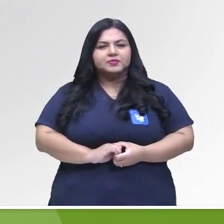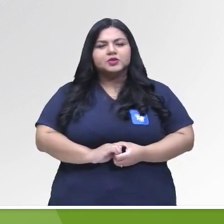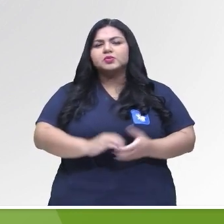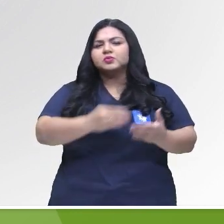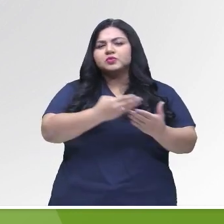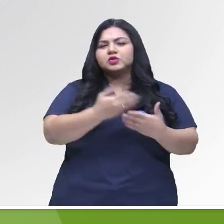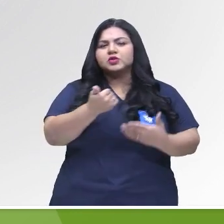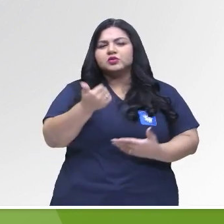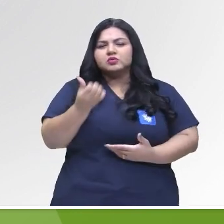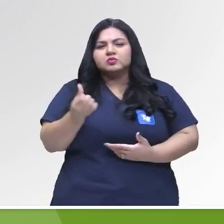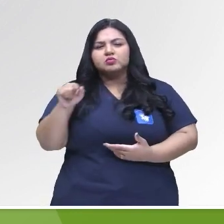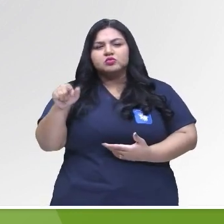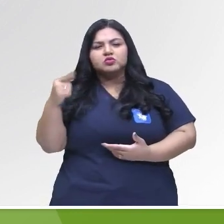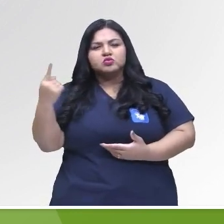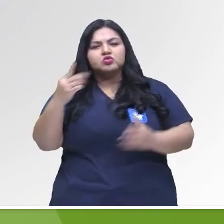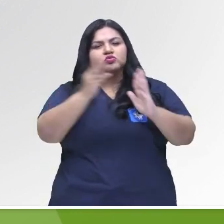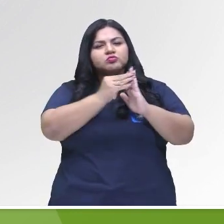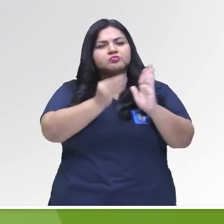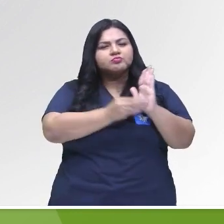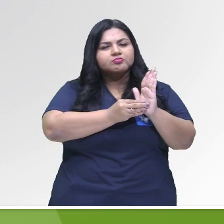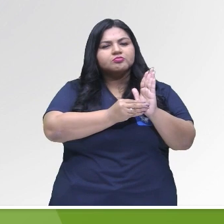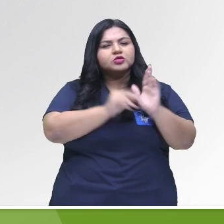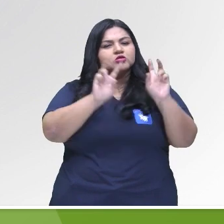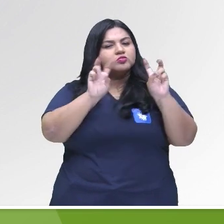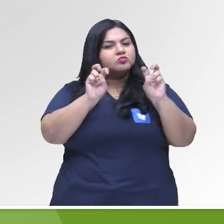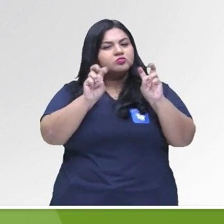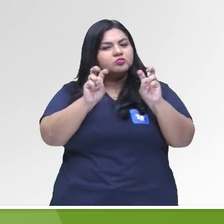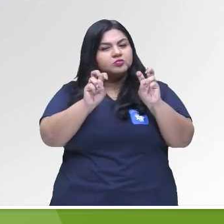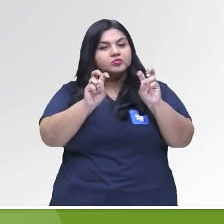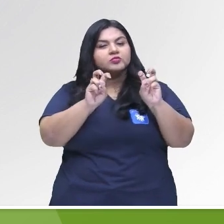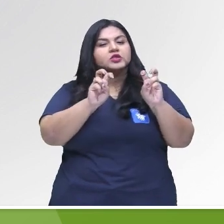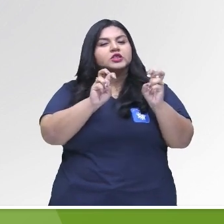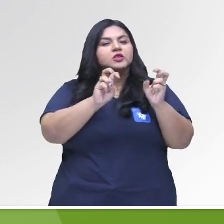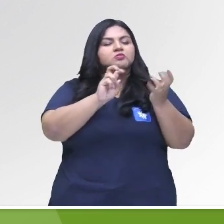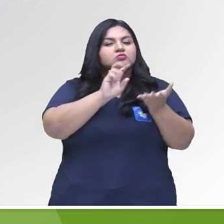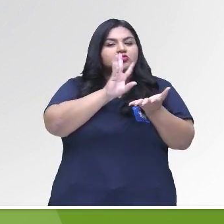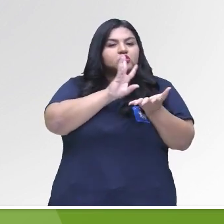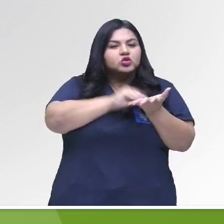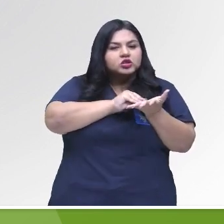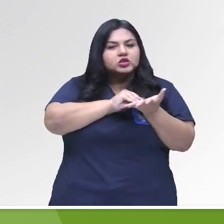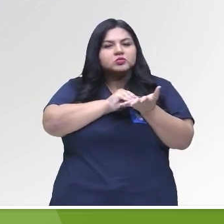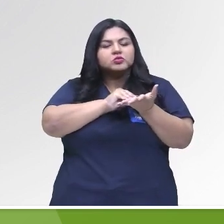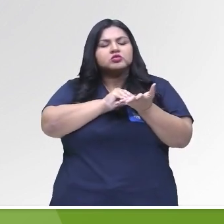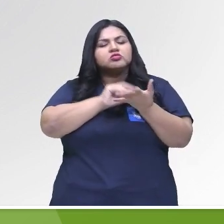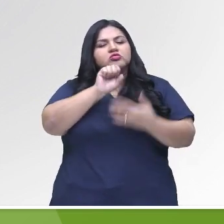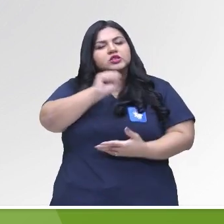Aula 16.1, conteúdo: polímeros sintéticos e naturais.